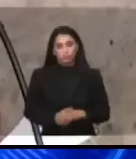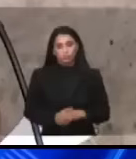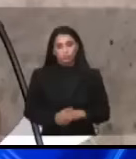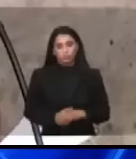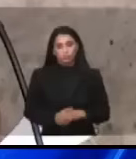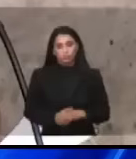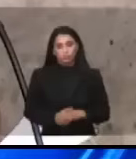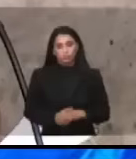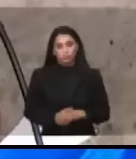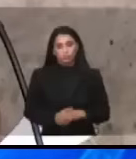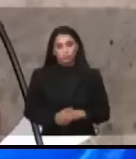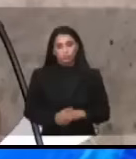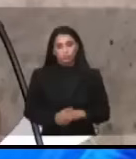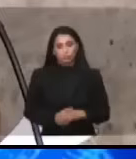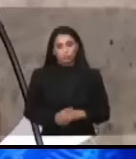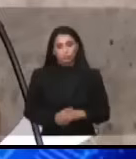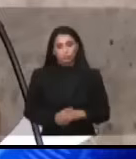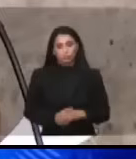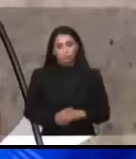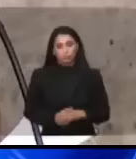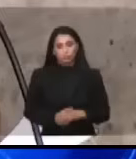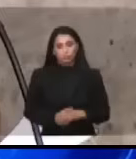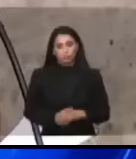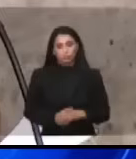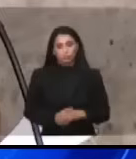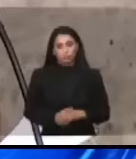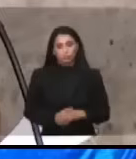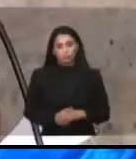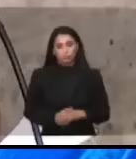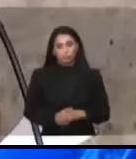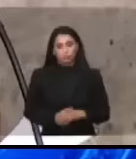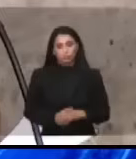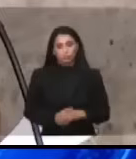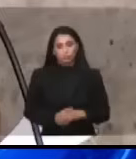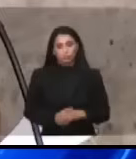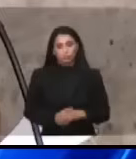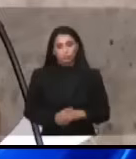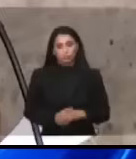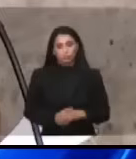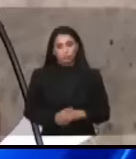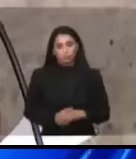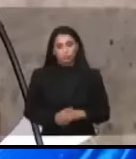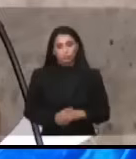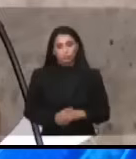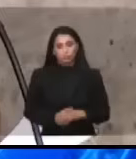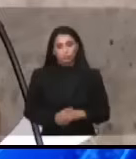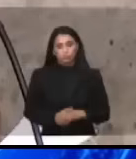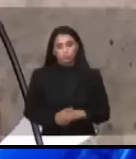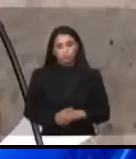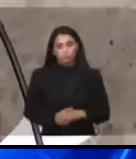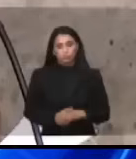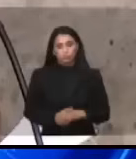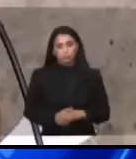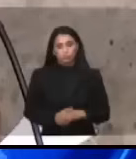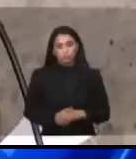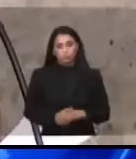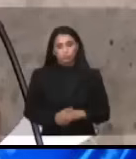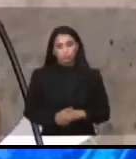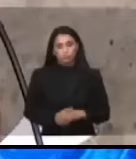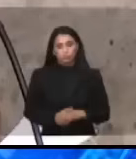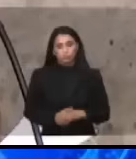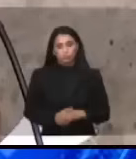vencemos ali a revisão da vida toda. Depois de 7 meses, Alexandre de Moraes sentando em cima do processo. Ele fez isso